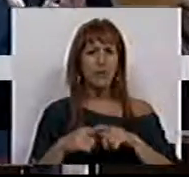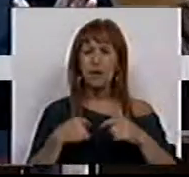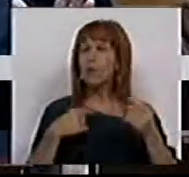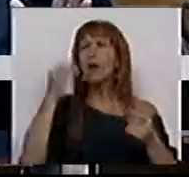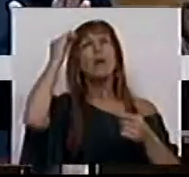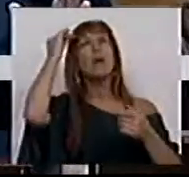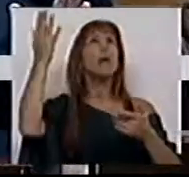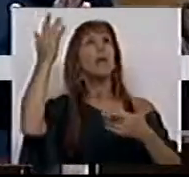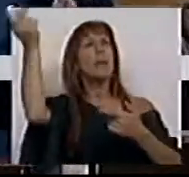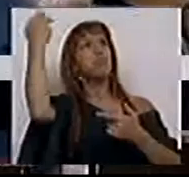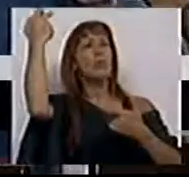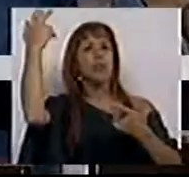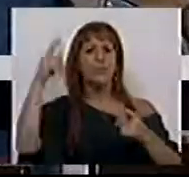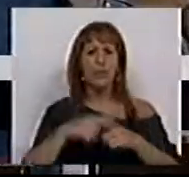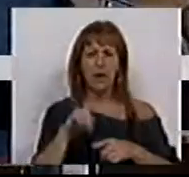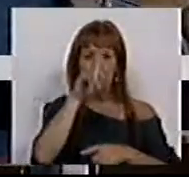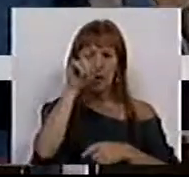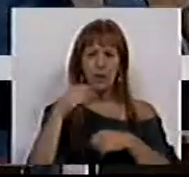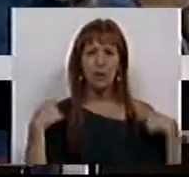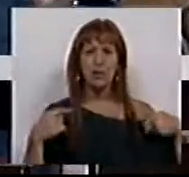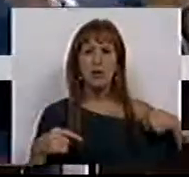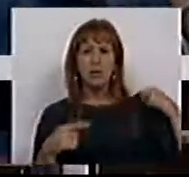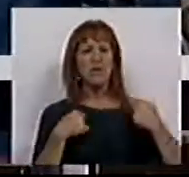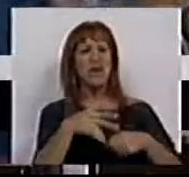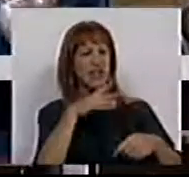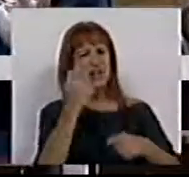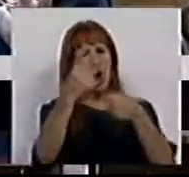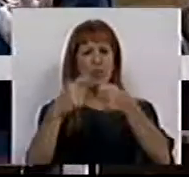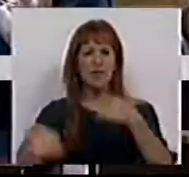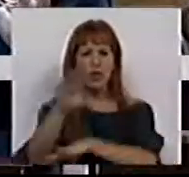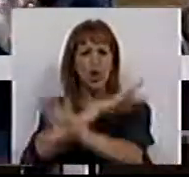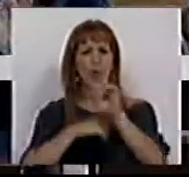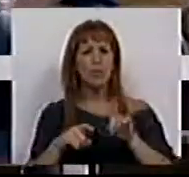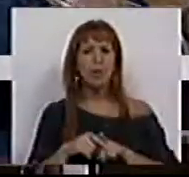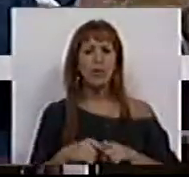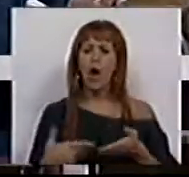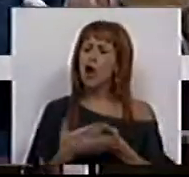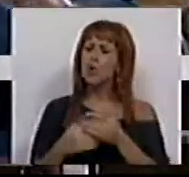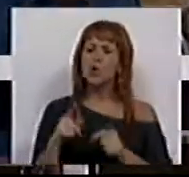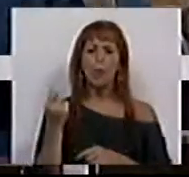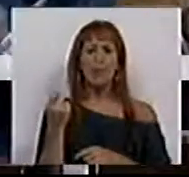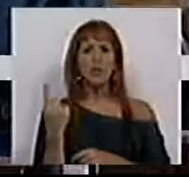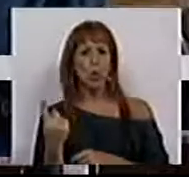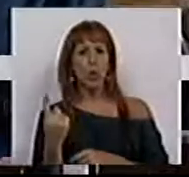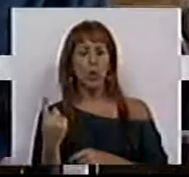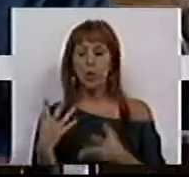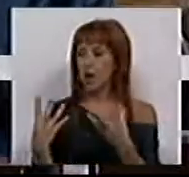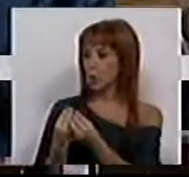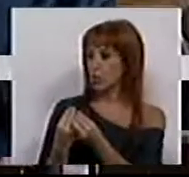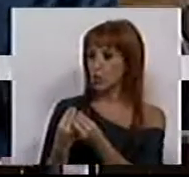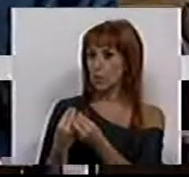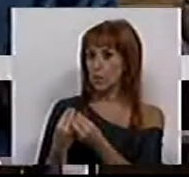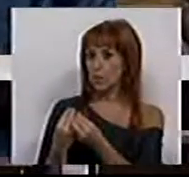uma fantasia pela cabeça. Essa questão de ir convencer os parceiros europeus a negociar um preço em